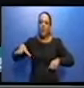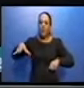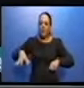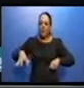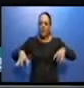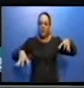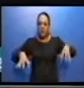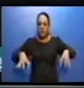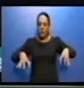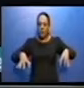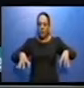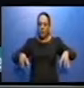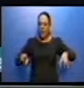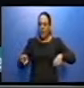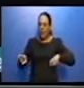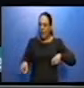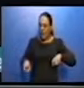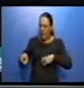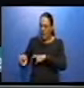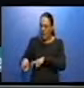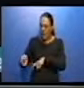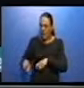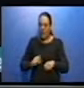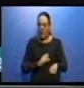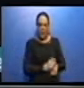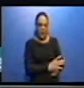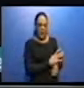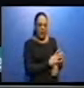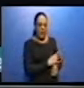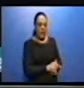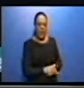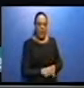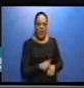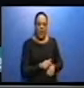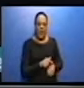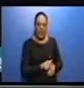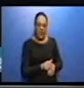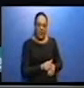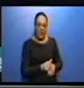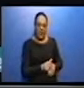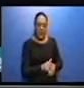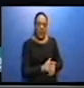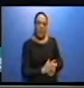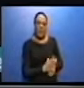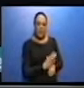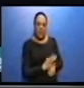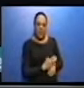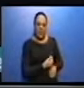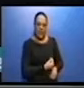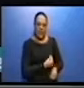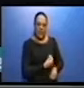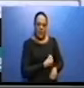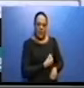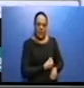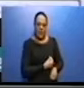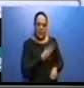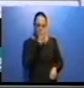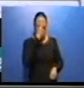aí um aumento da quantidade de pessoas vivendo em zona urbana.